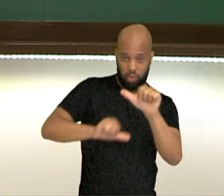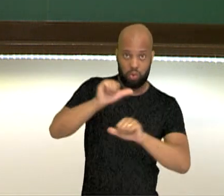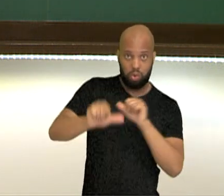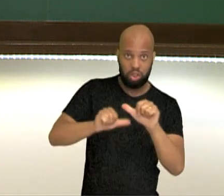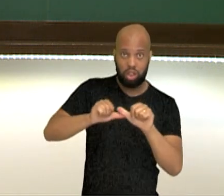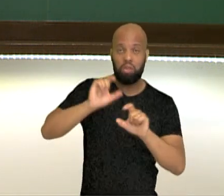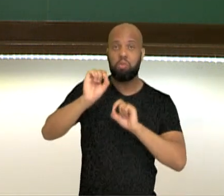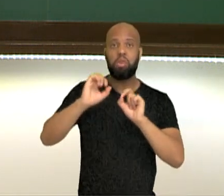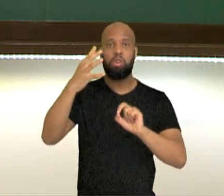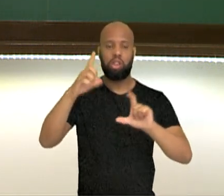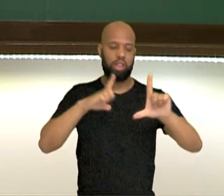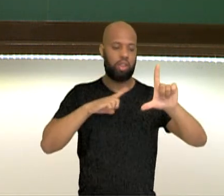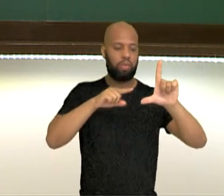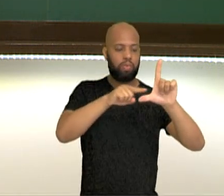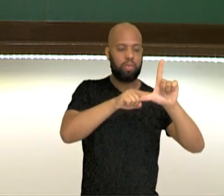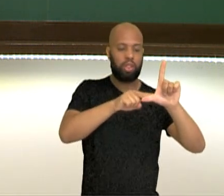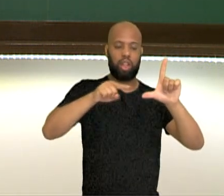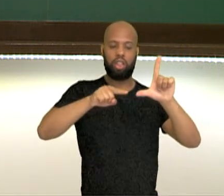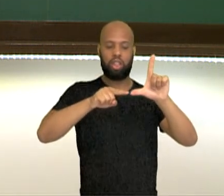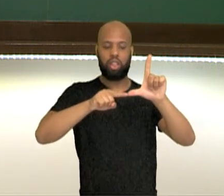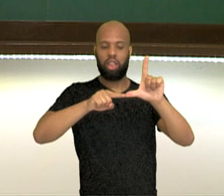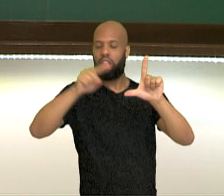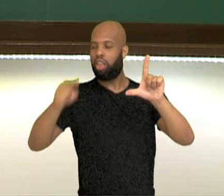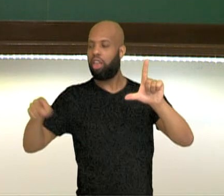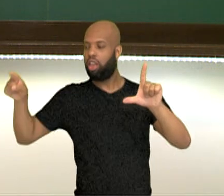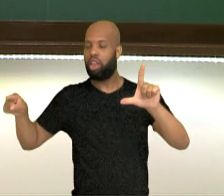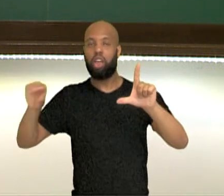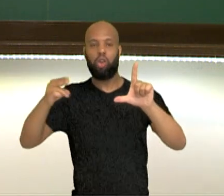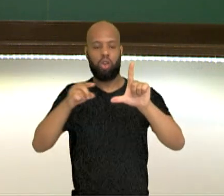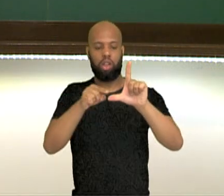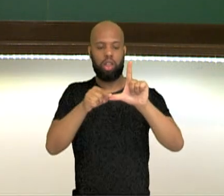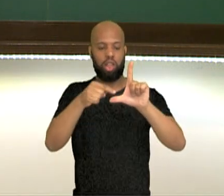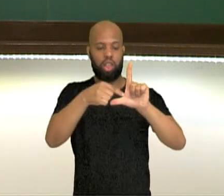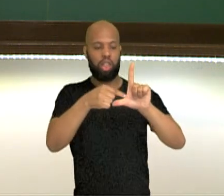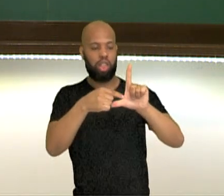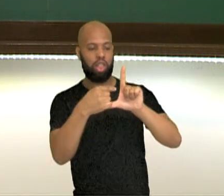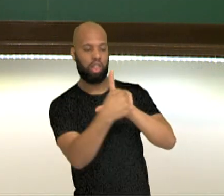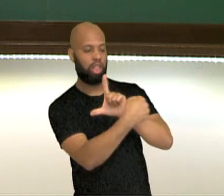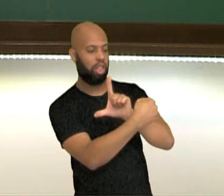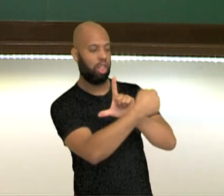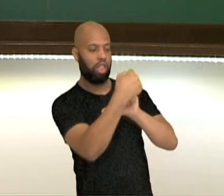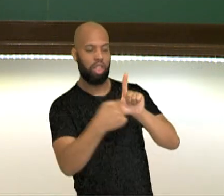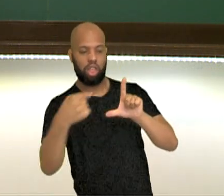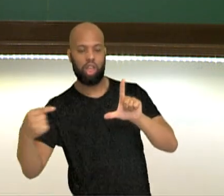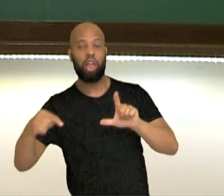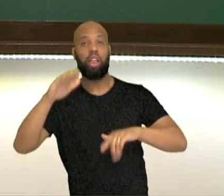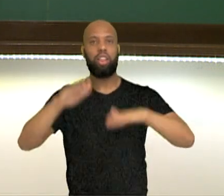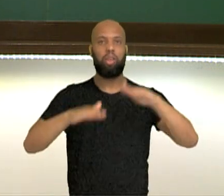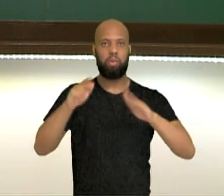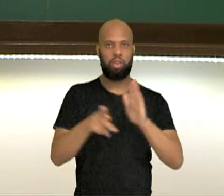parâmetro D, ela pode se deslocar para a direita ou para a esquerda, né, conforme o valor correspondente do D.